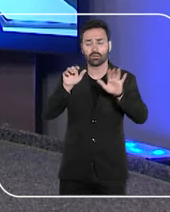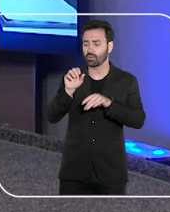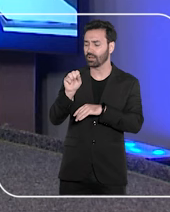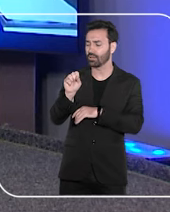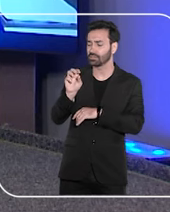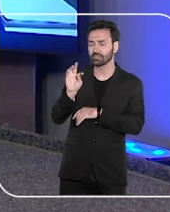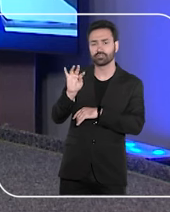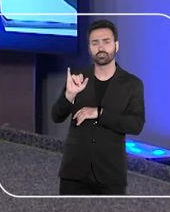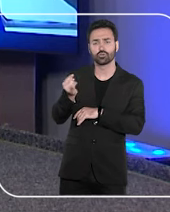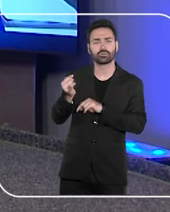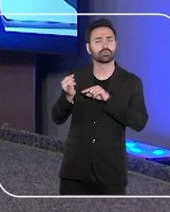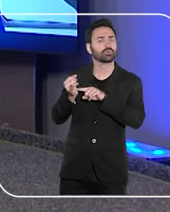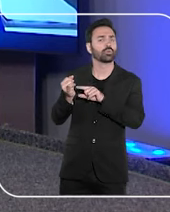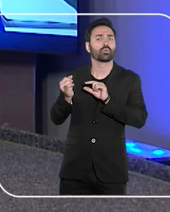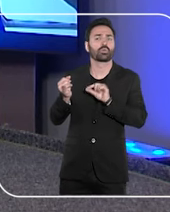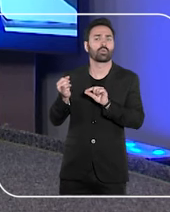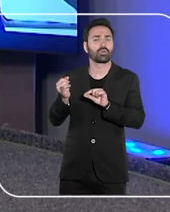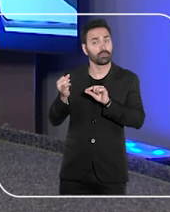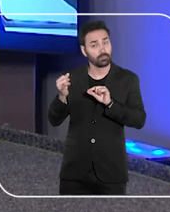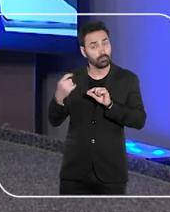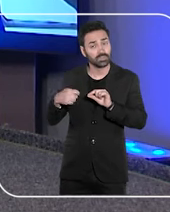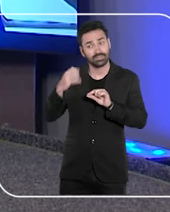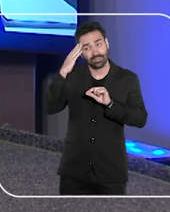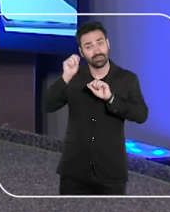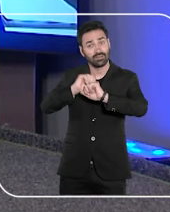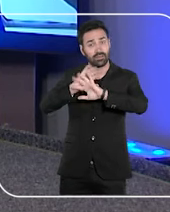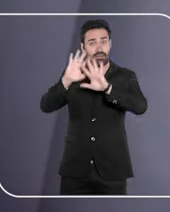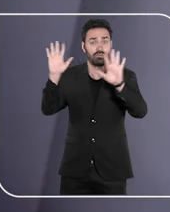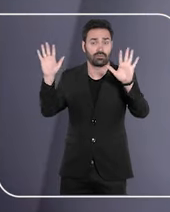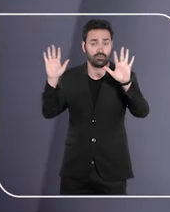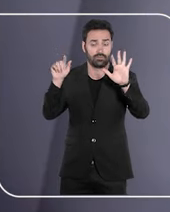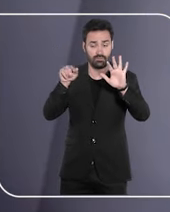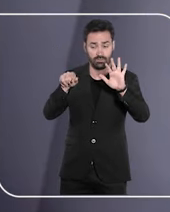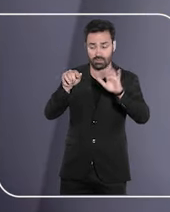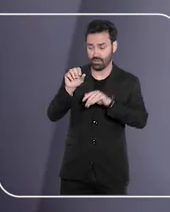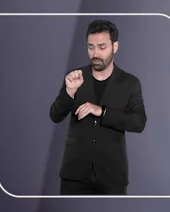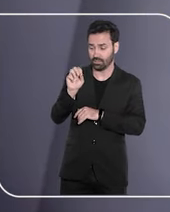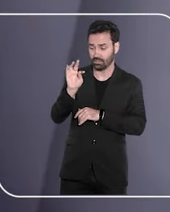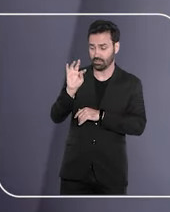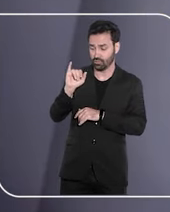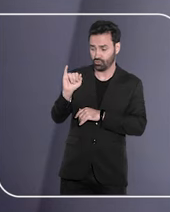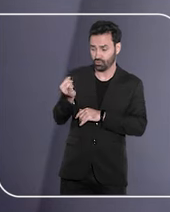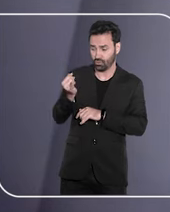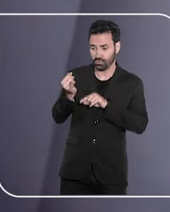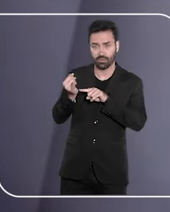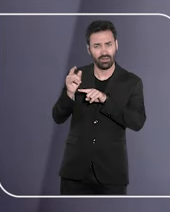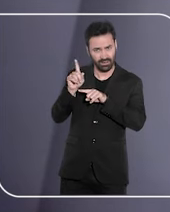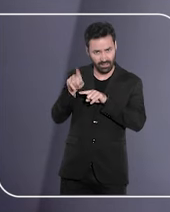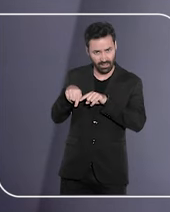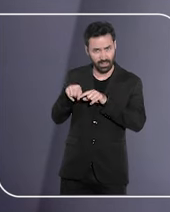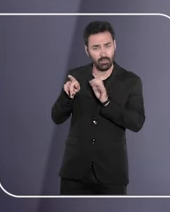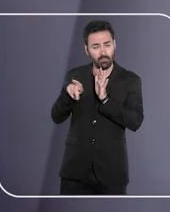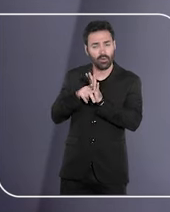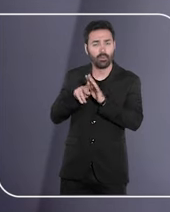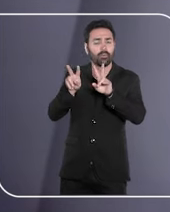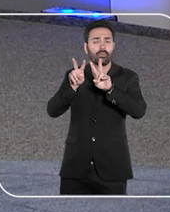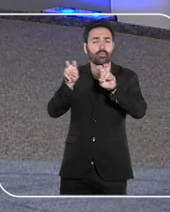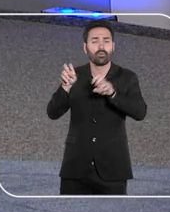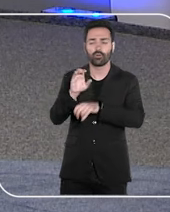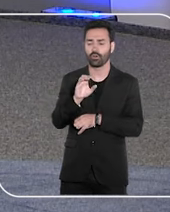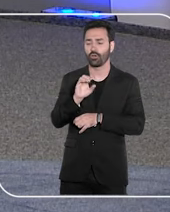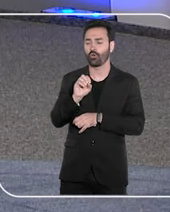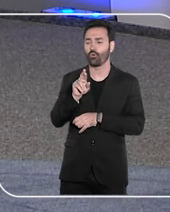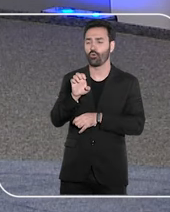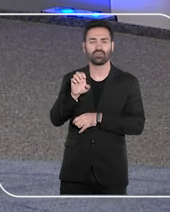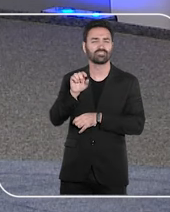Justiça. Ou ele é efetivamente uma corte de cassação, como muitos me